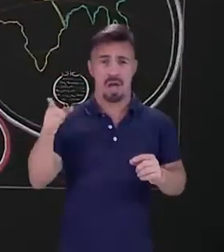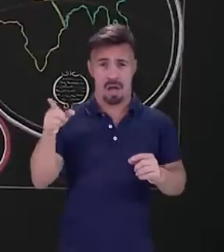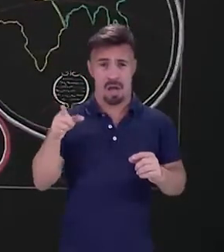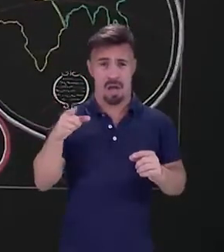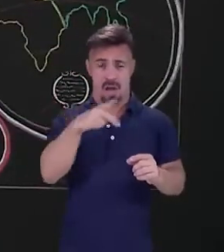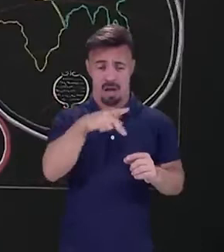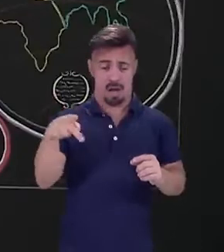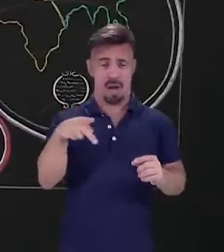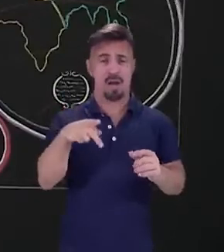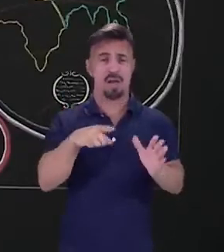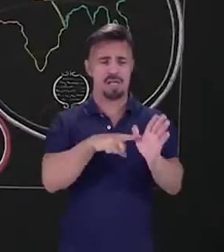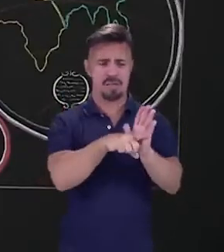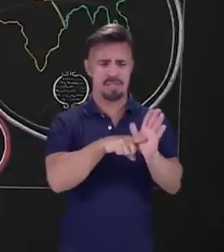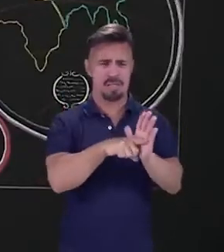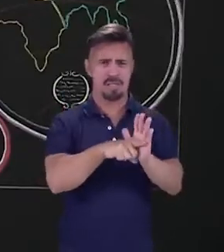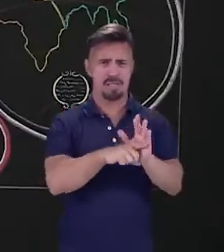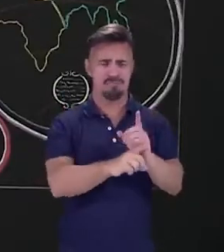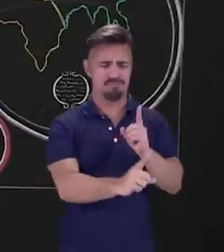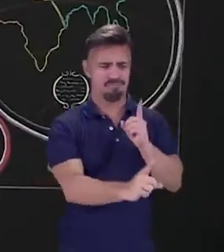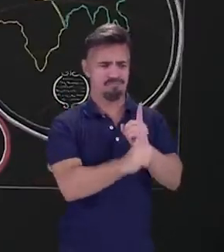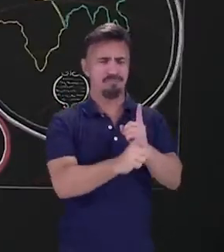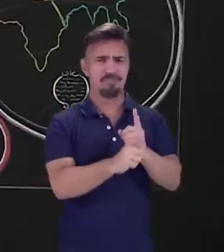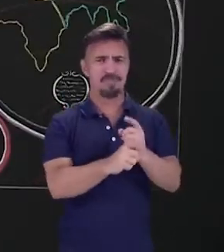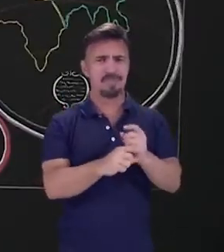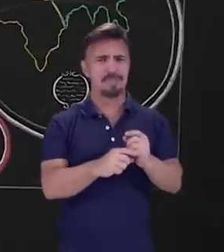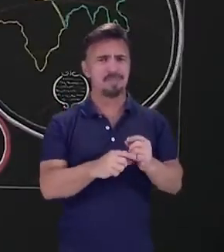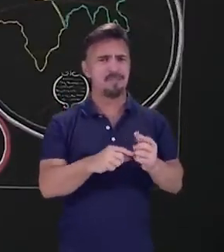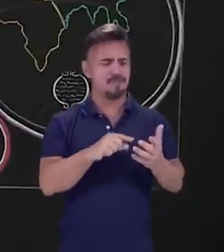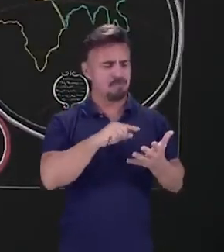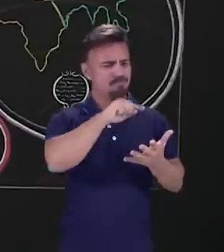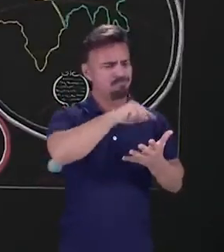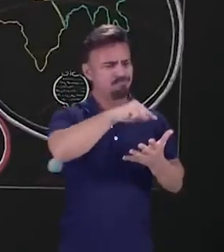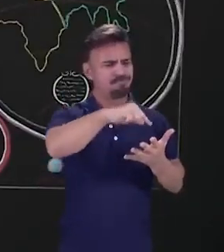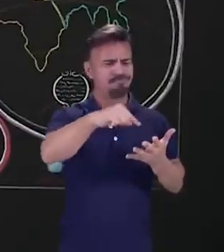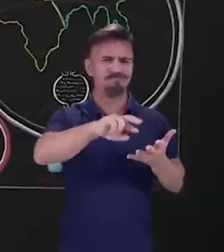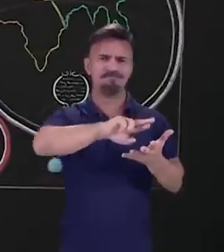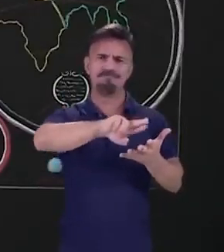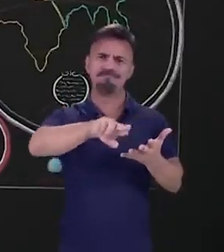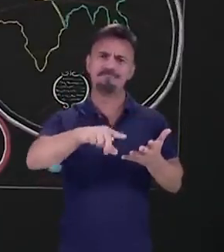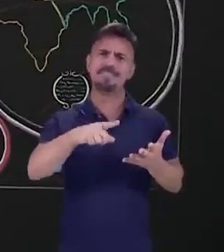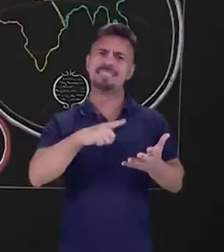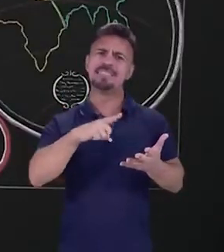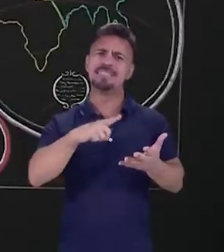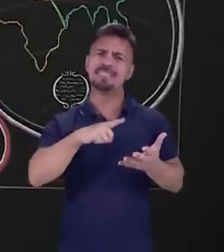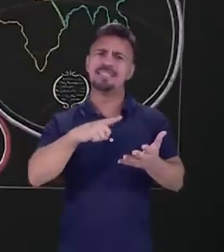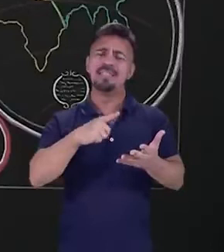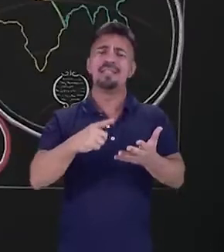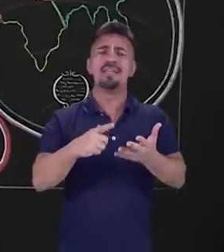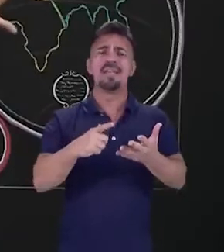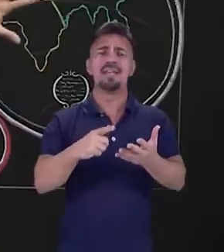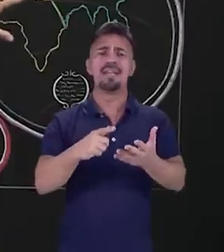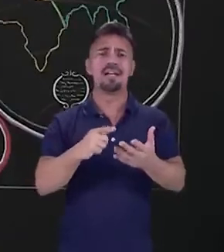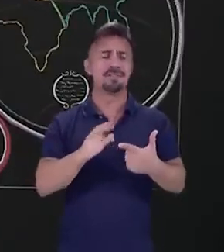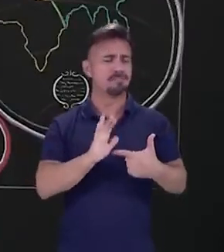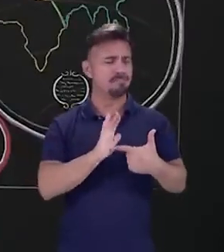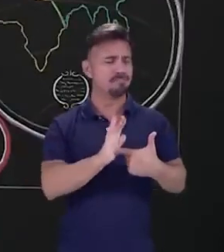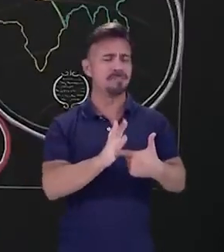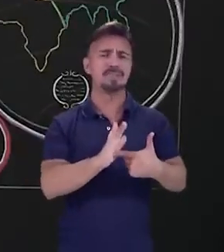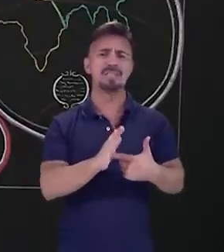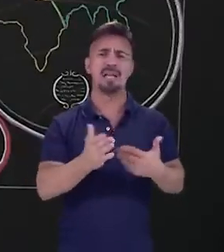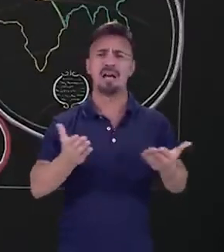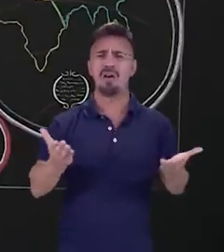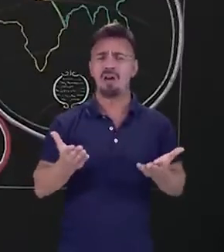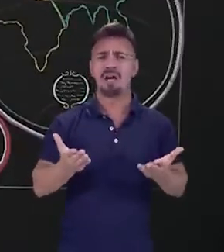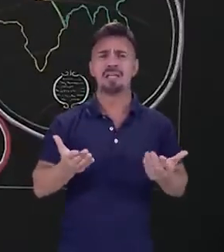pesquisa para a aula de vocês e achei esse mapa, eu percebi que em várias versões dele, existiam algumas versões dessa representação que você está